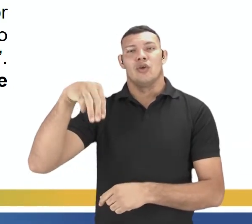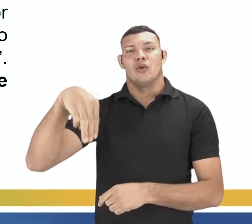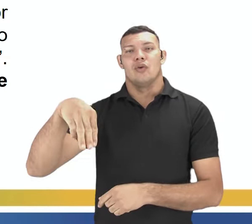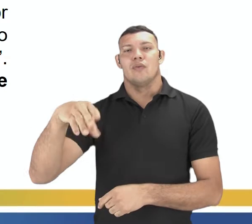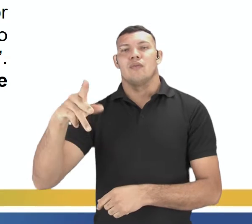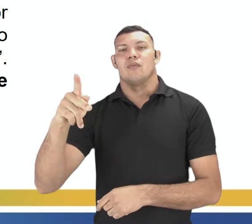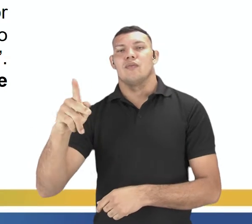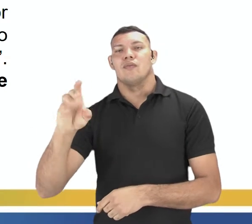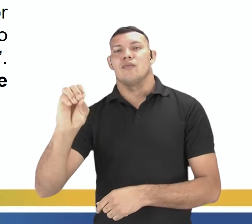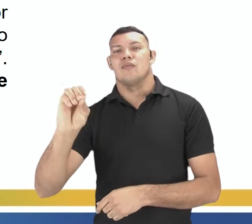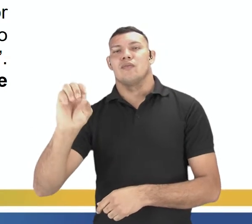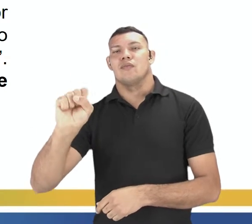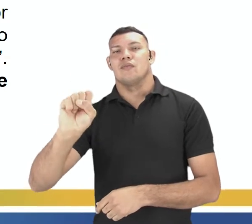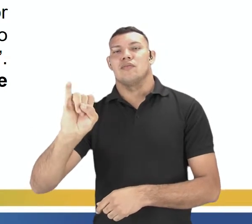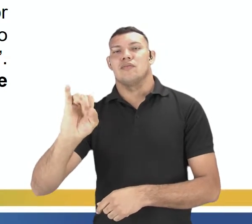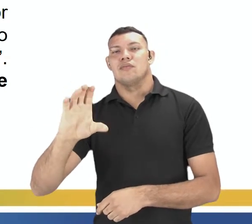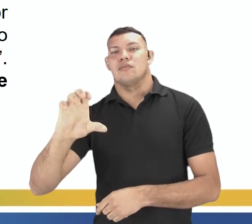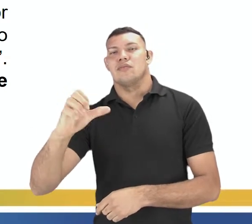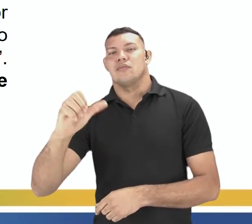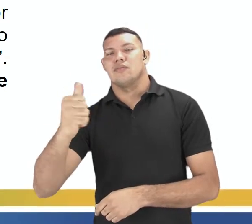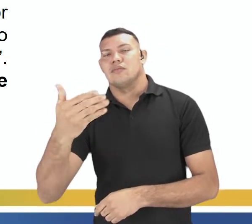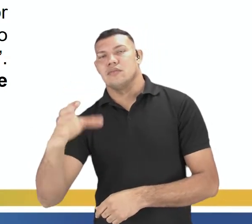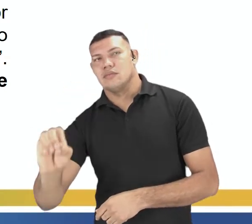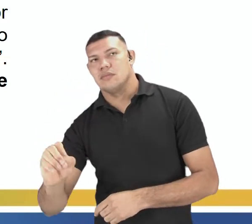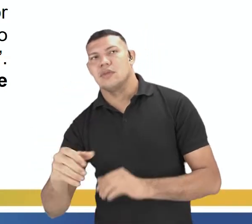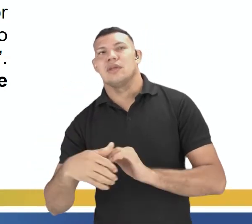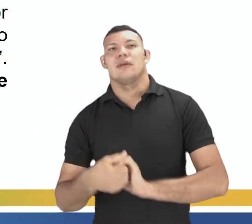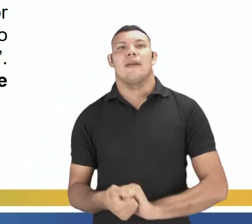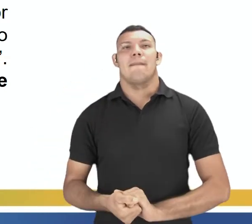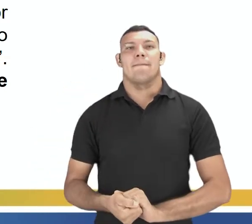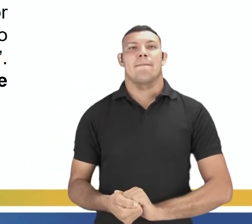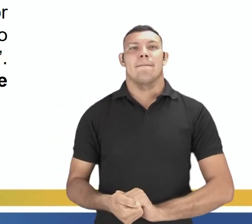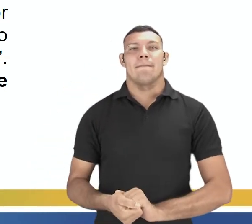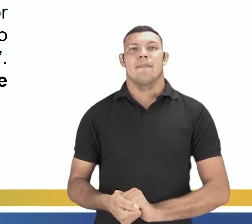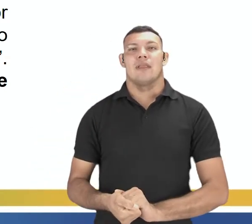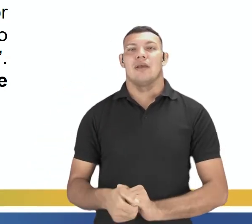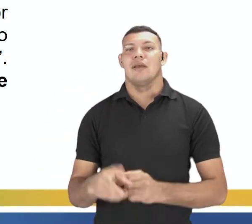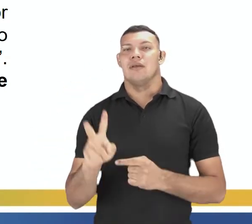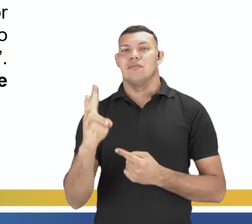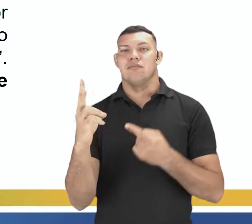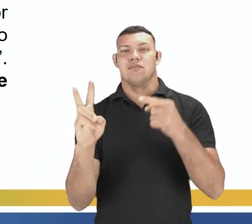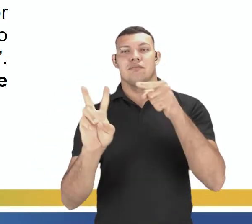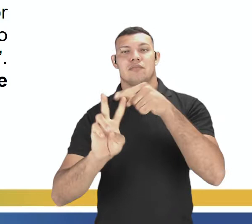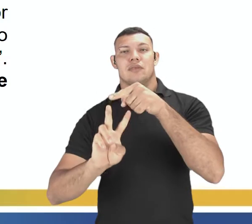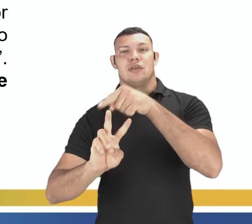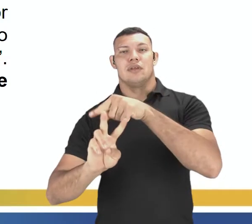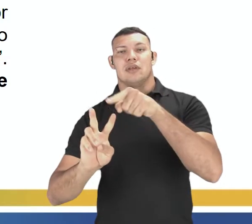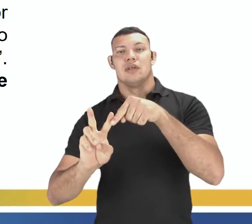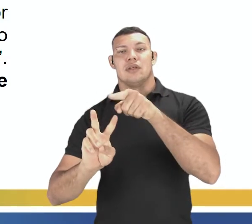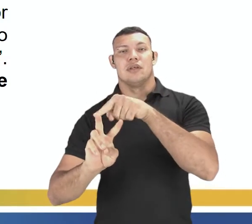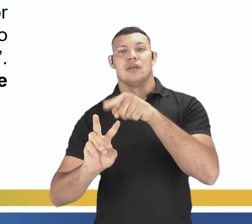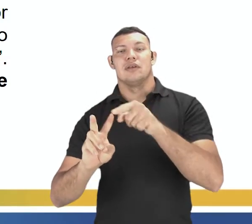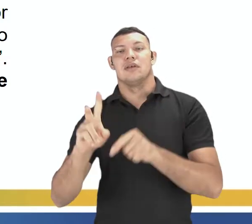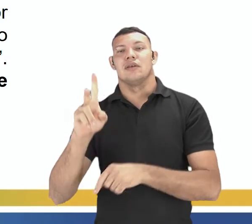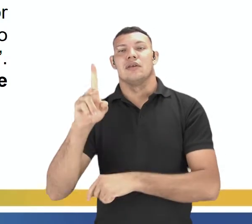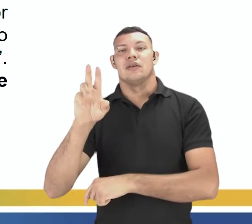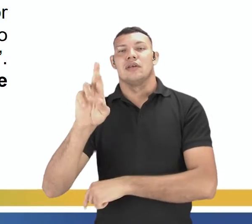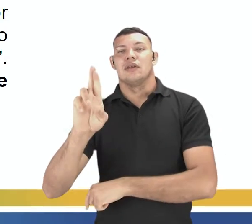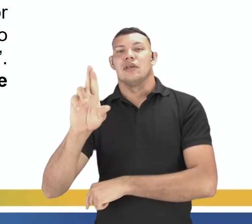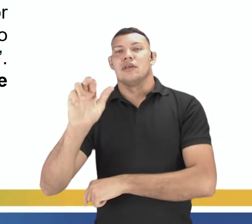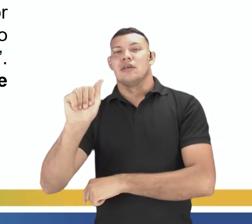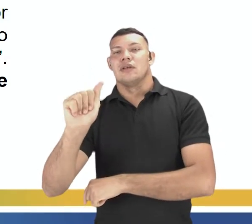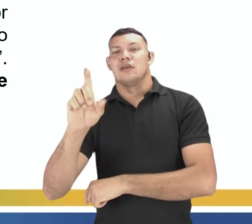radicais. Nós já falamos o que é radical, é a parte fixa da palavra, que não se modifica. E o processo